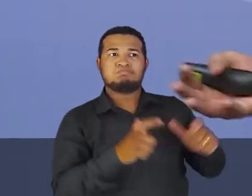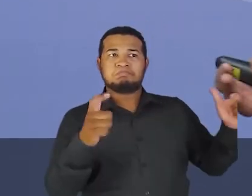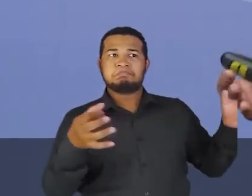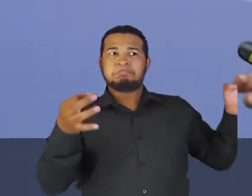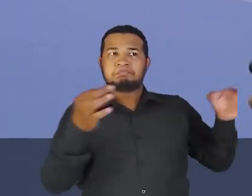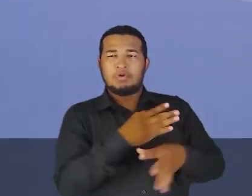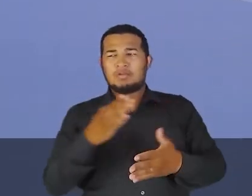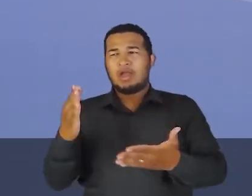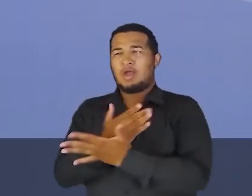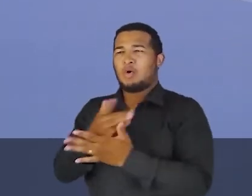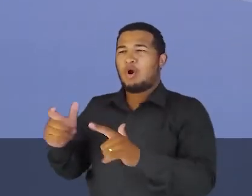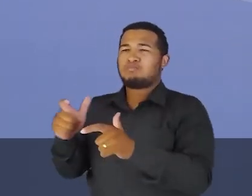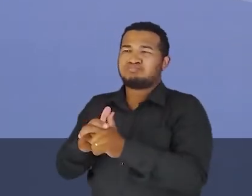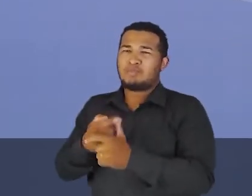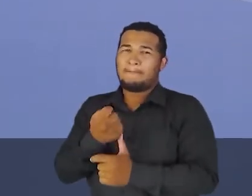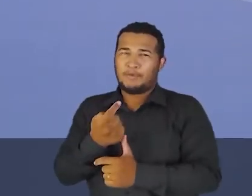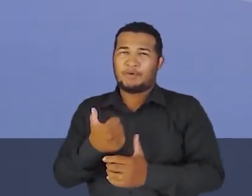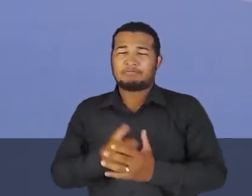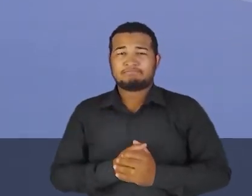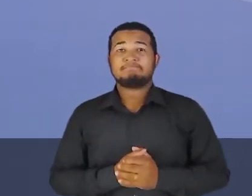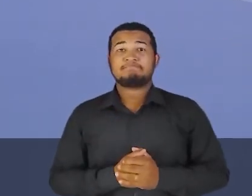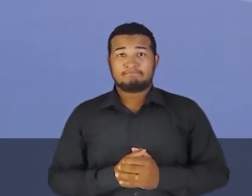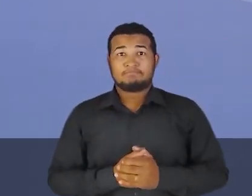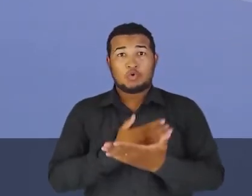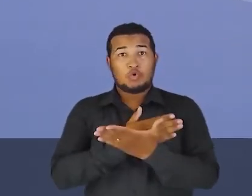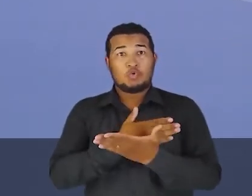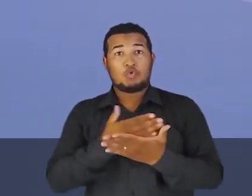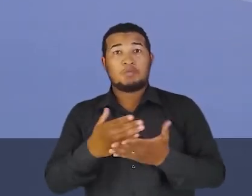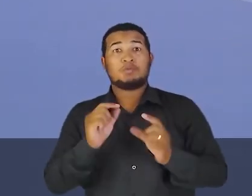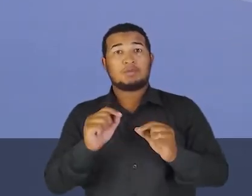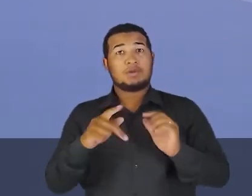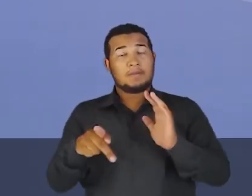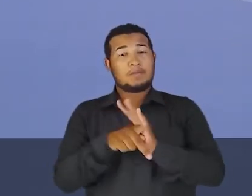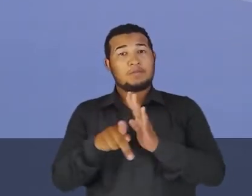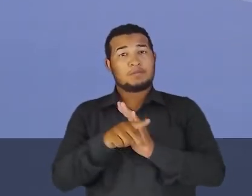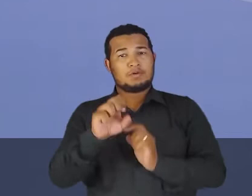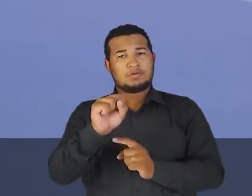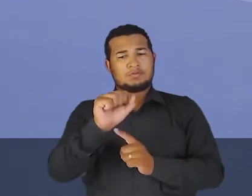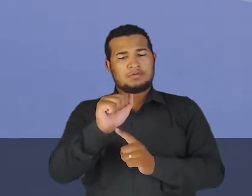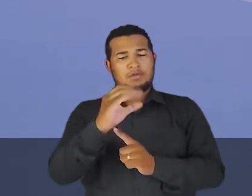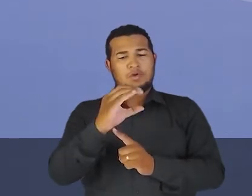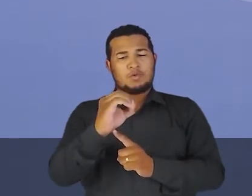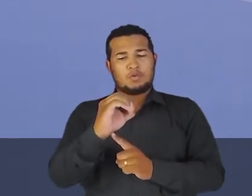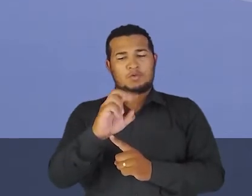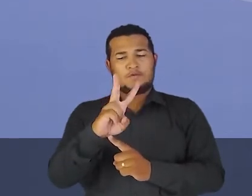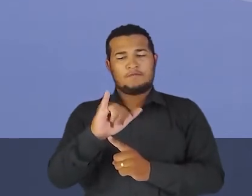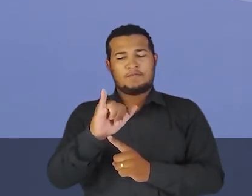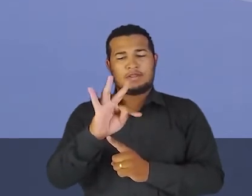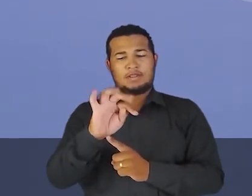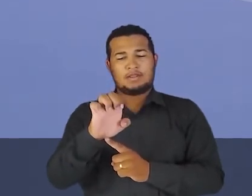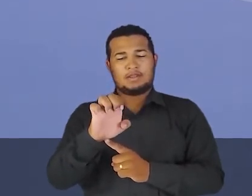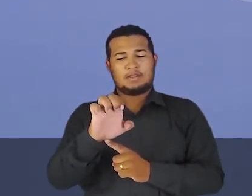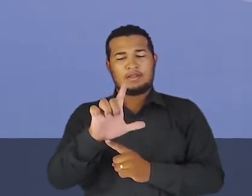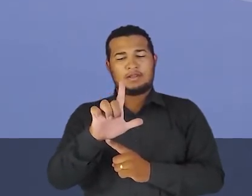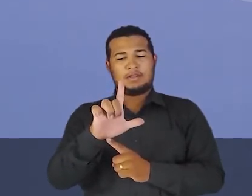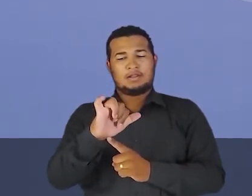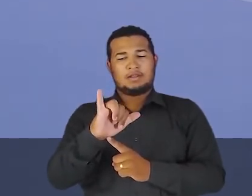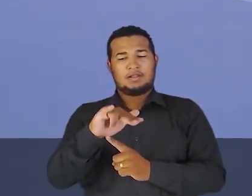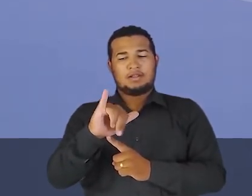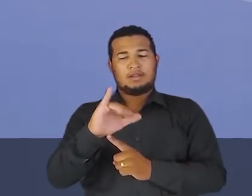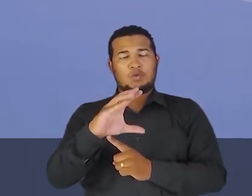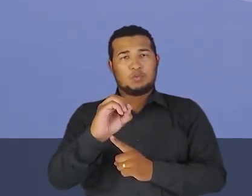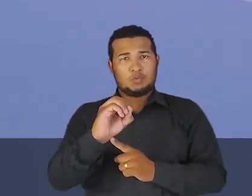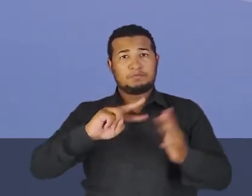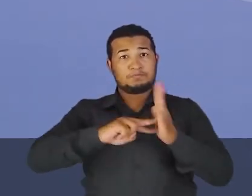de organismos. E nós vamos começar pelo saco vitelínico, também conhecido como vitelo, que é uma estrutura que vai